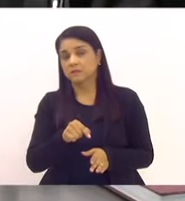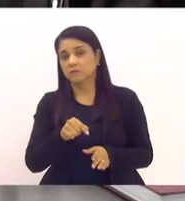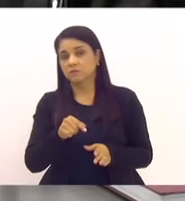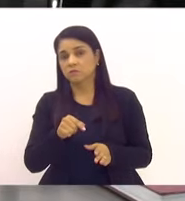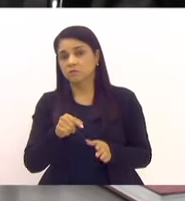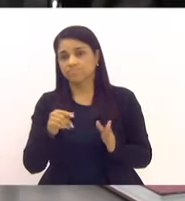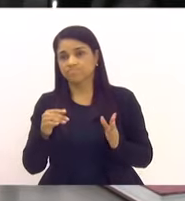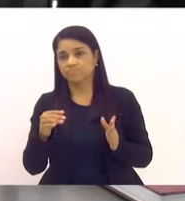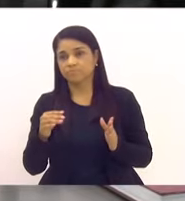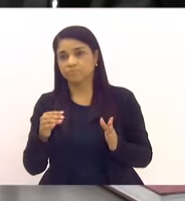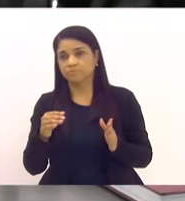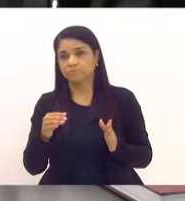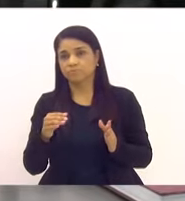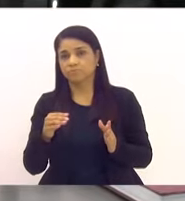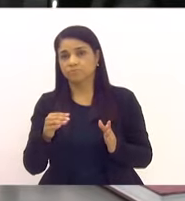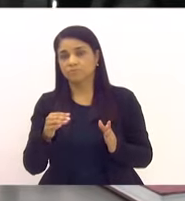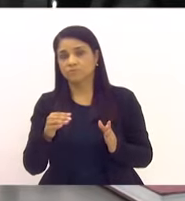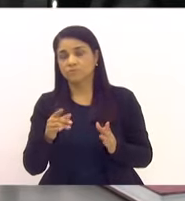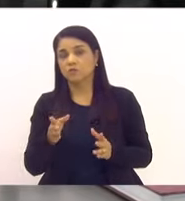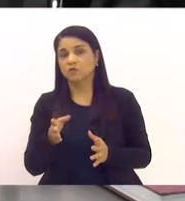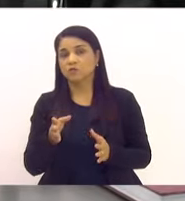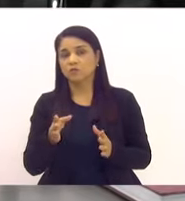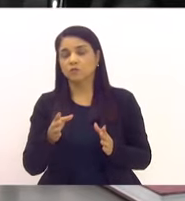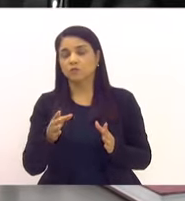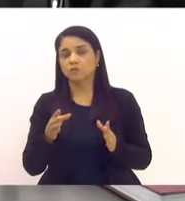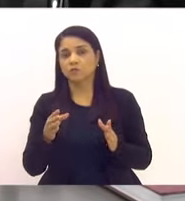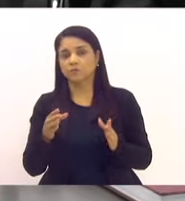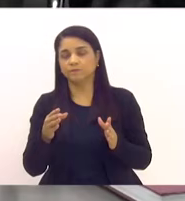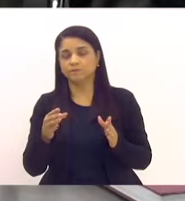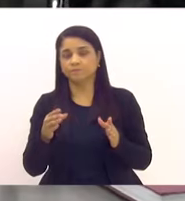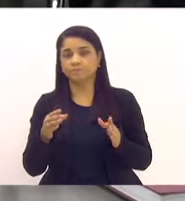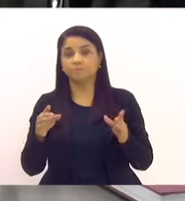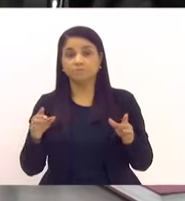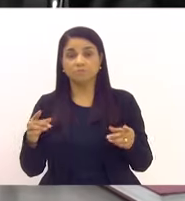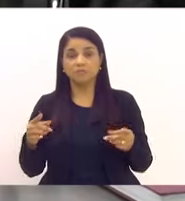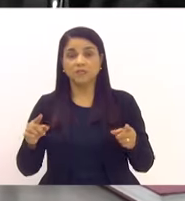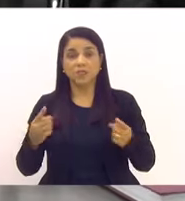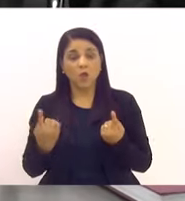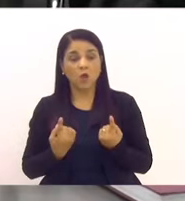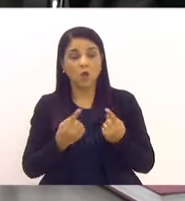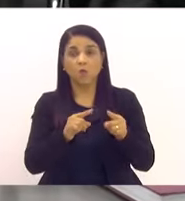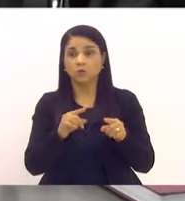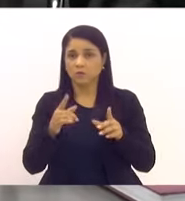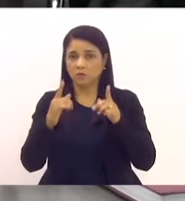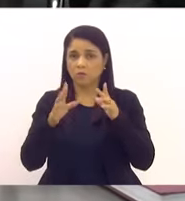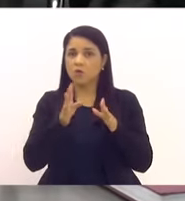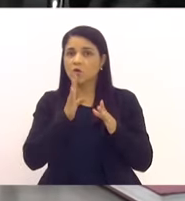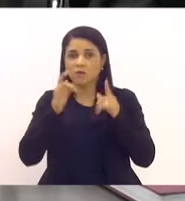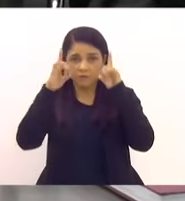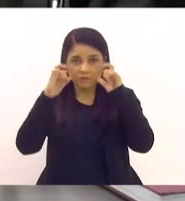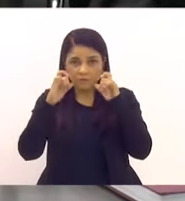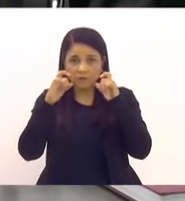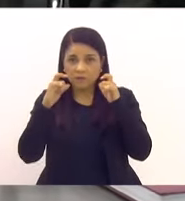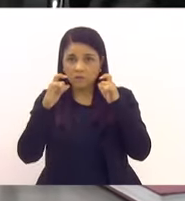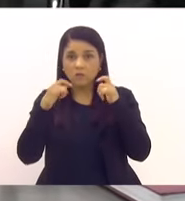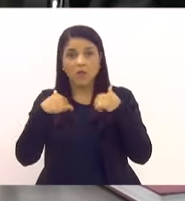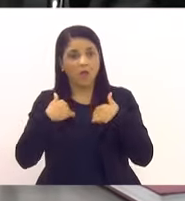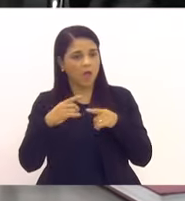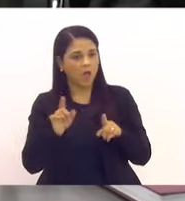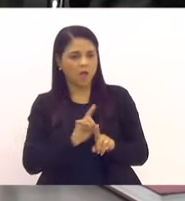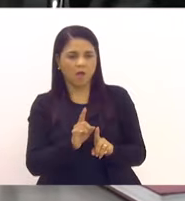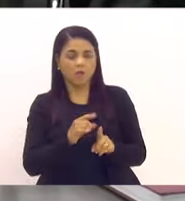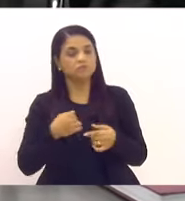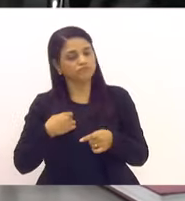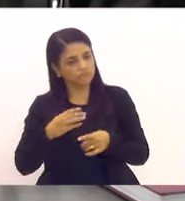com a questão do reconhecimento facial. Eu expliquei para ele de forma nenhuma que nós éramos favoráveis. O que a gente não queria era não tal